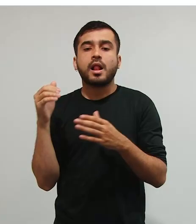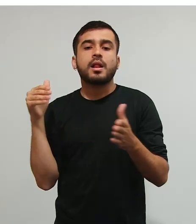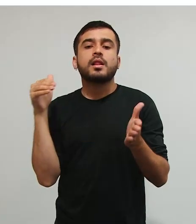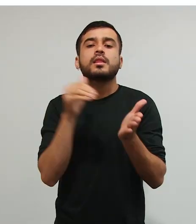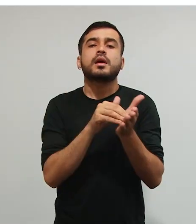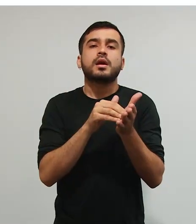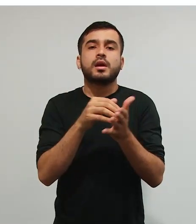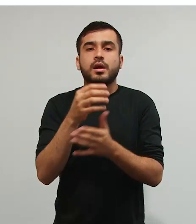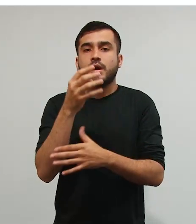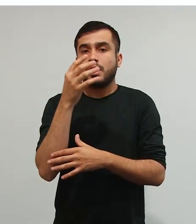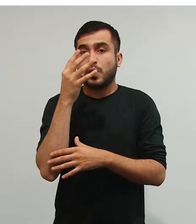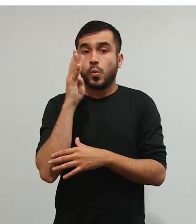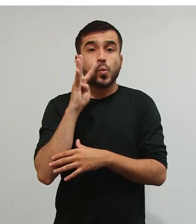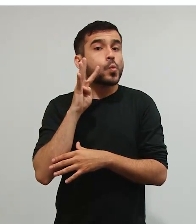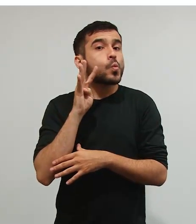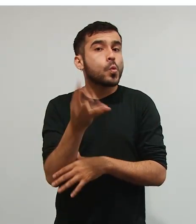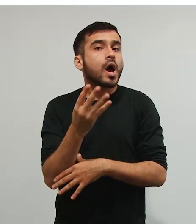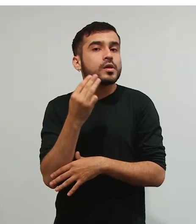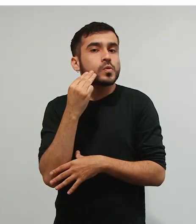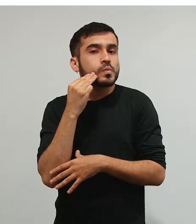até